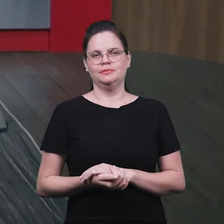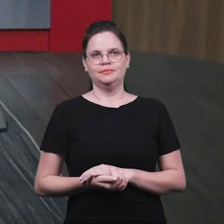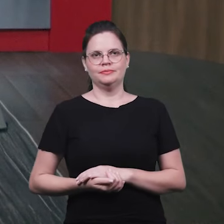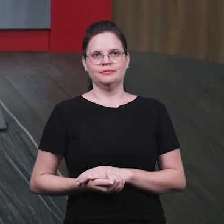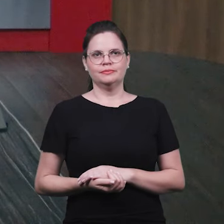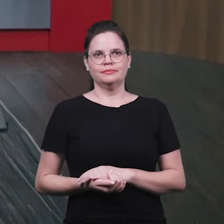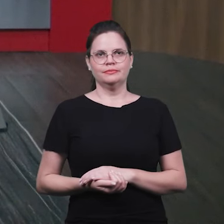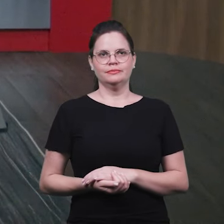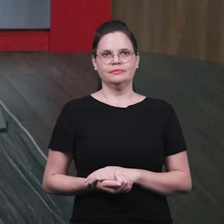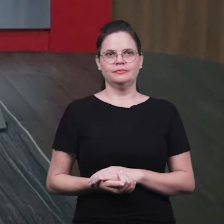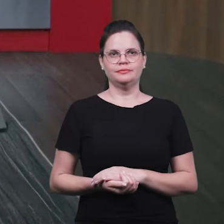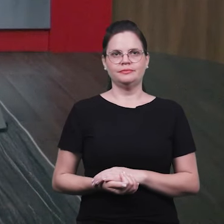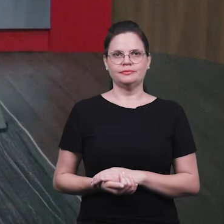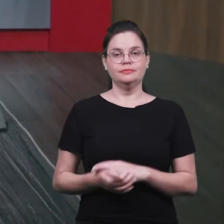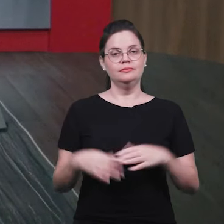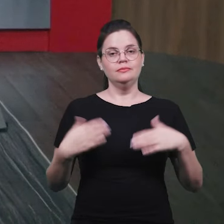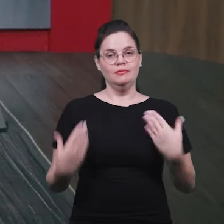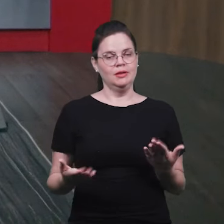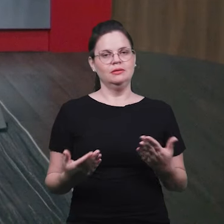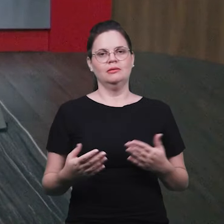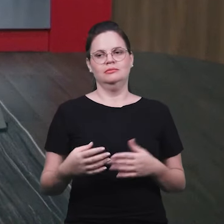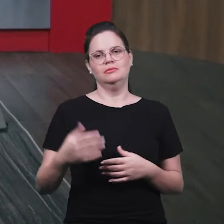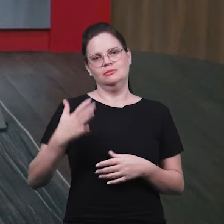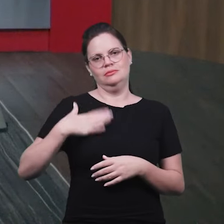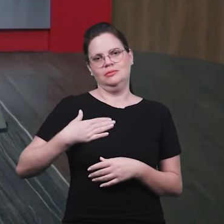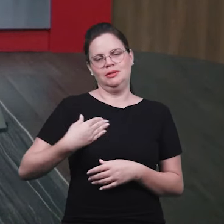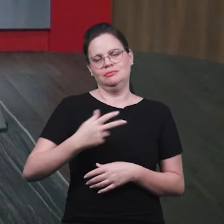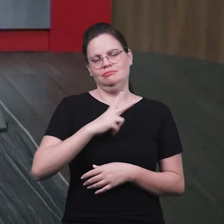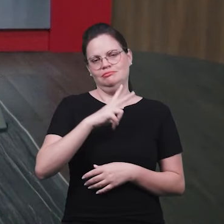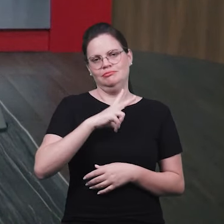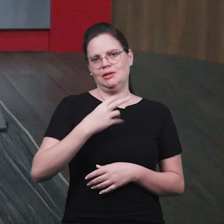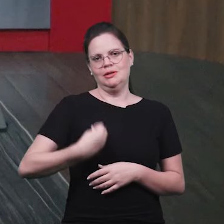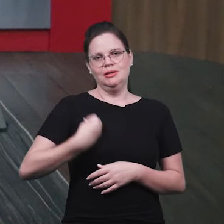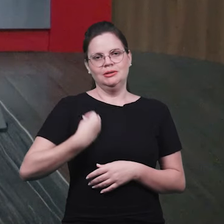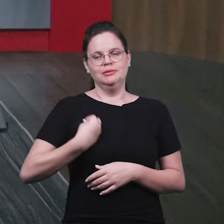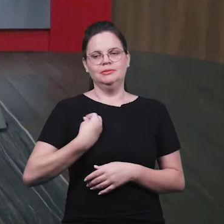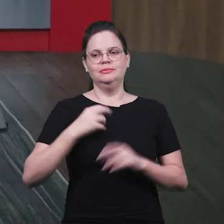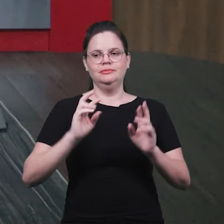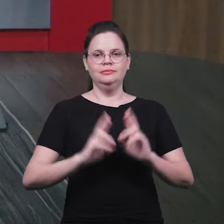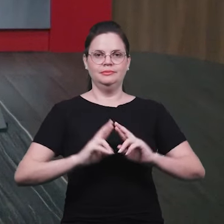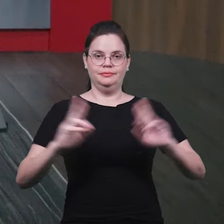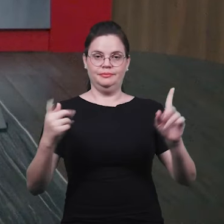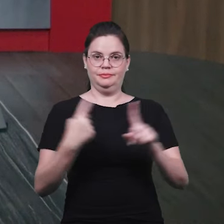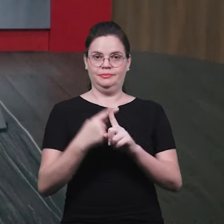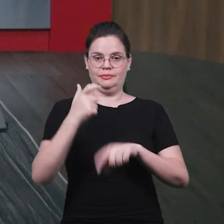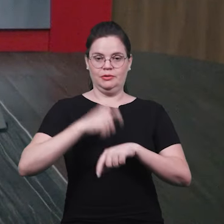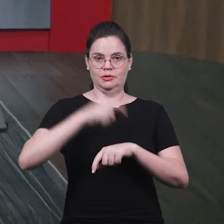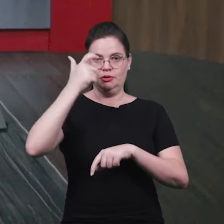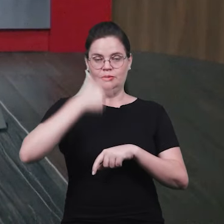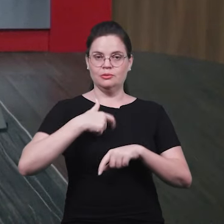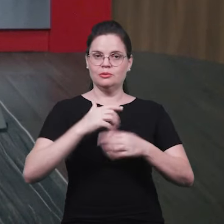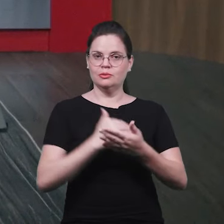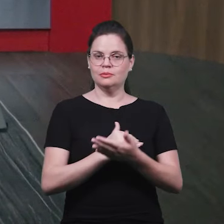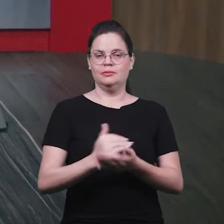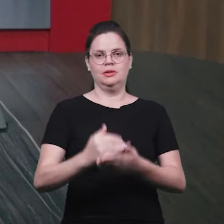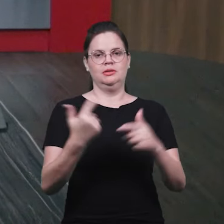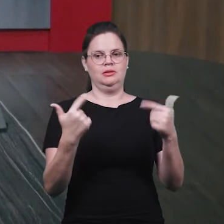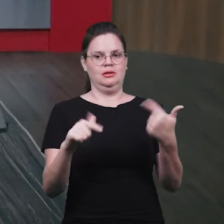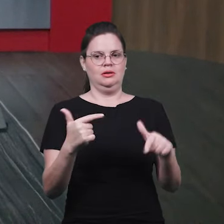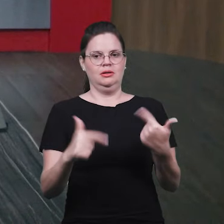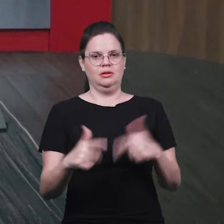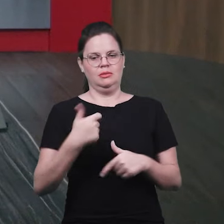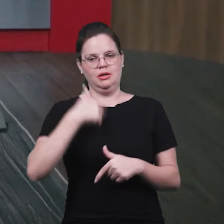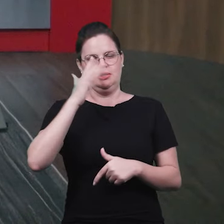essa informação? O caminho ele foi um pouco inverso, né? Porque quando eu me coloquei no mercado, já como um jovem,